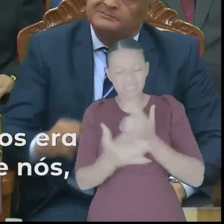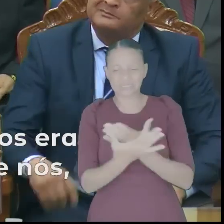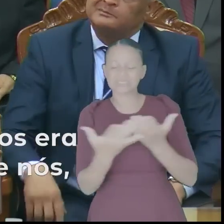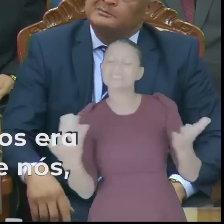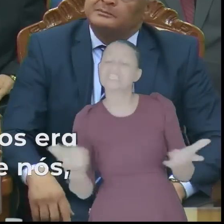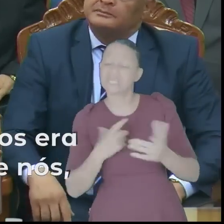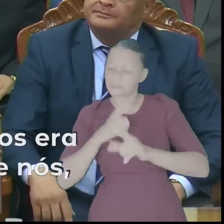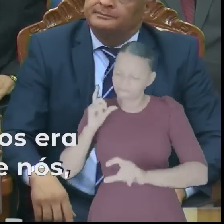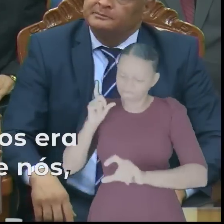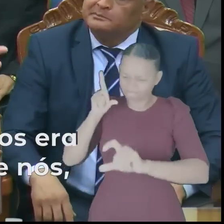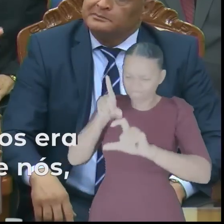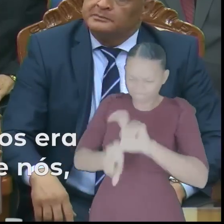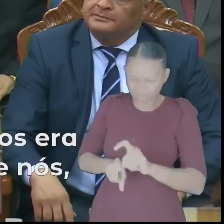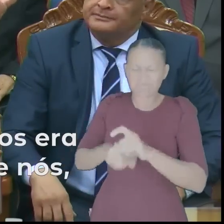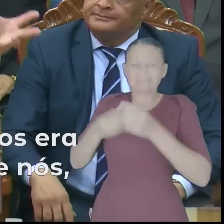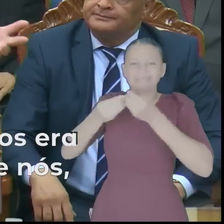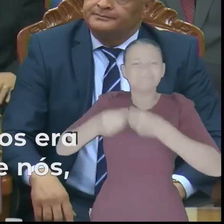era